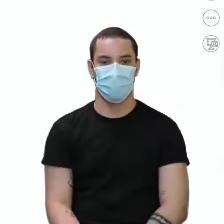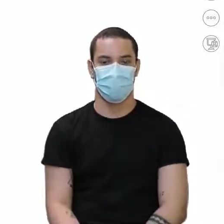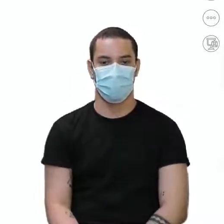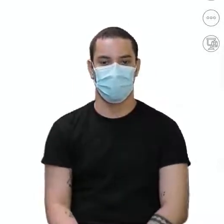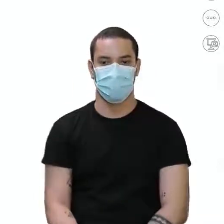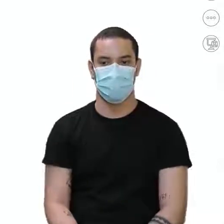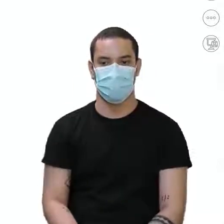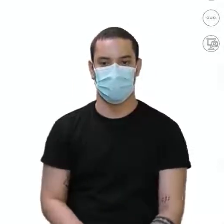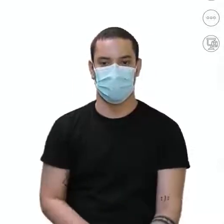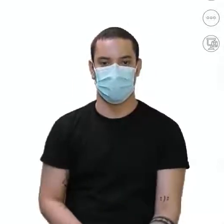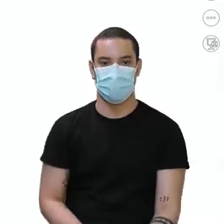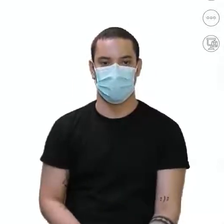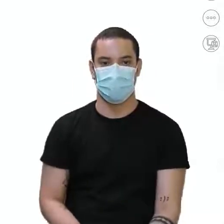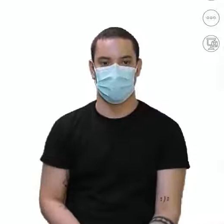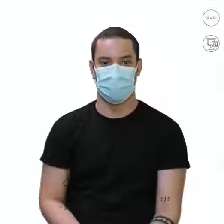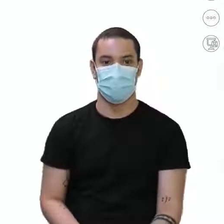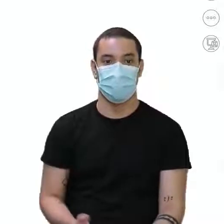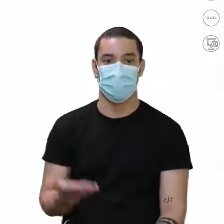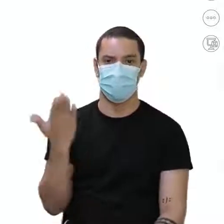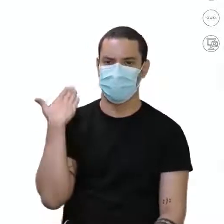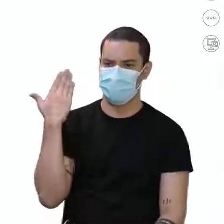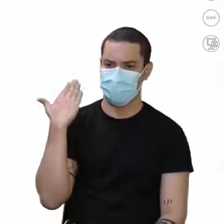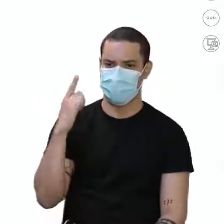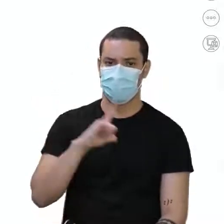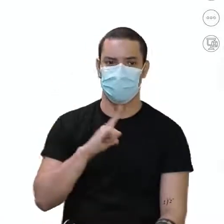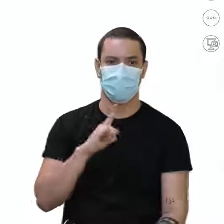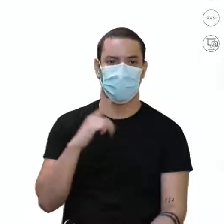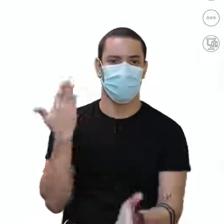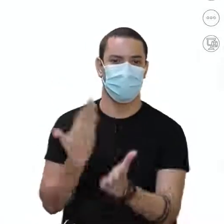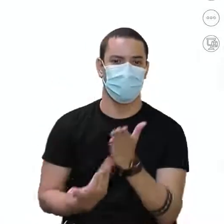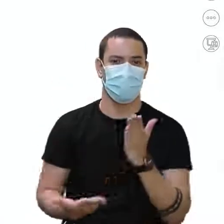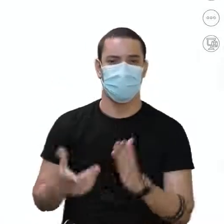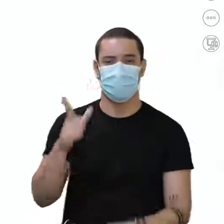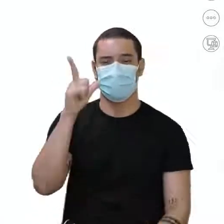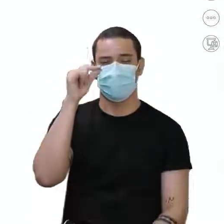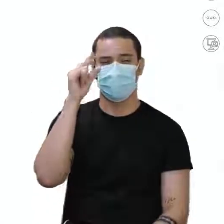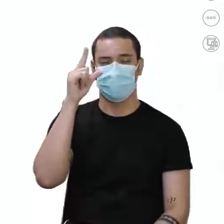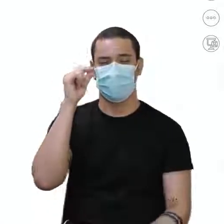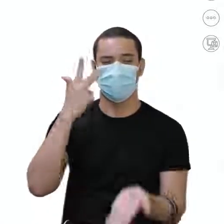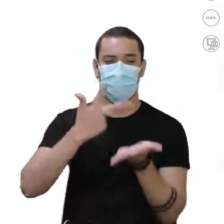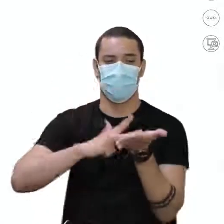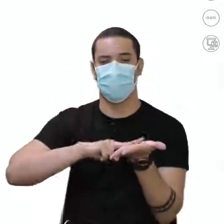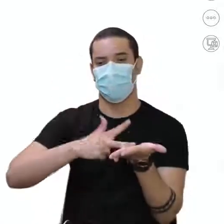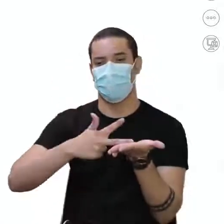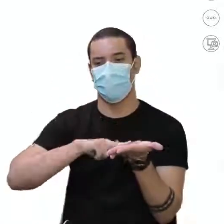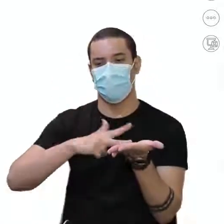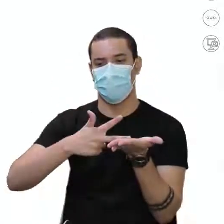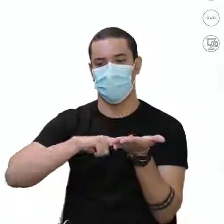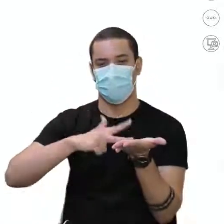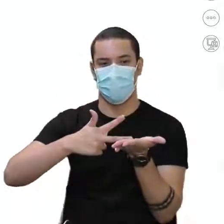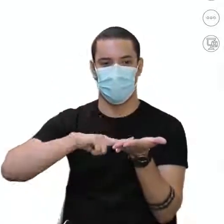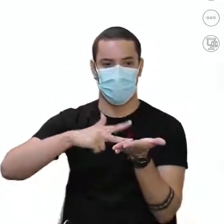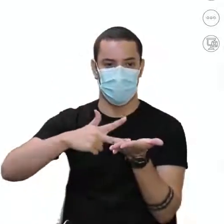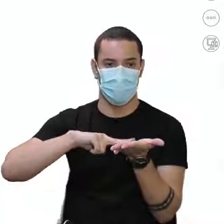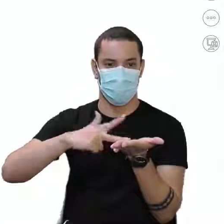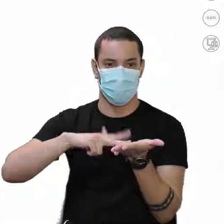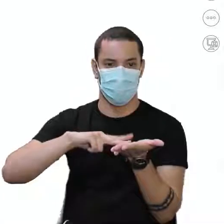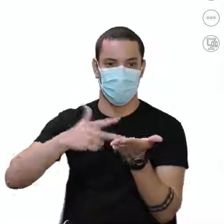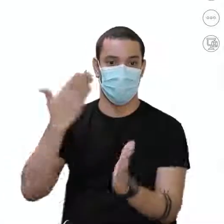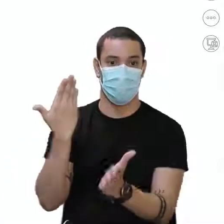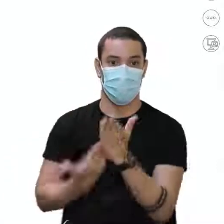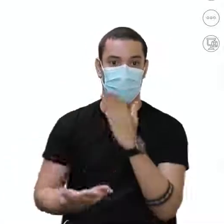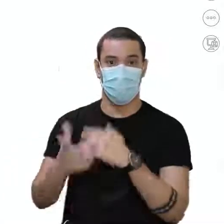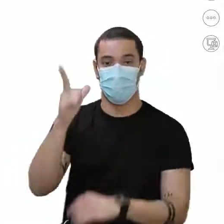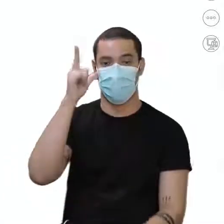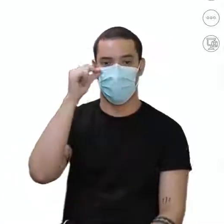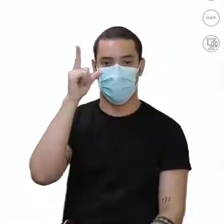losing sleep. Ultimamente, eu tenho perdido o meu sono. Losing sleep, perdido o meu